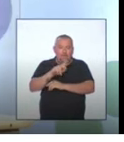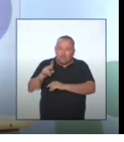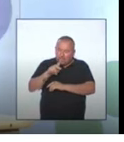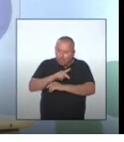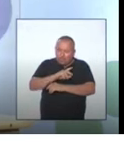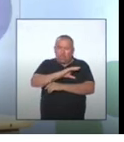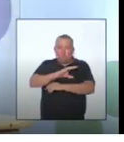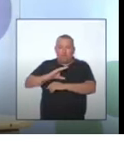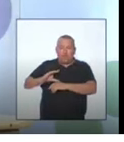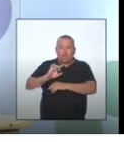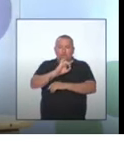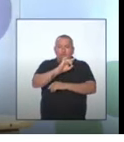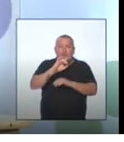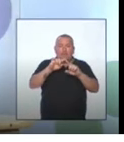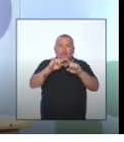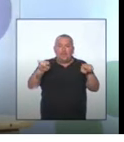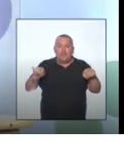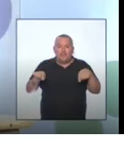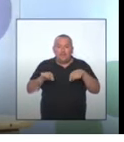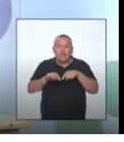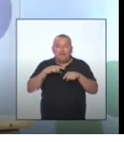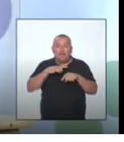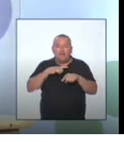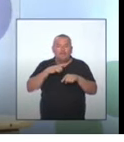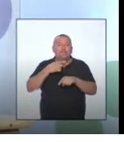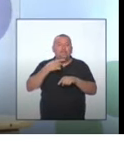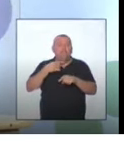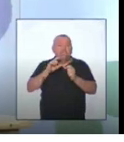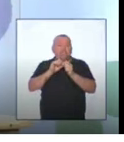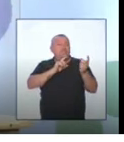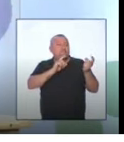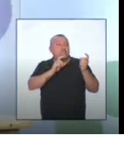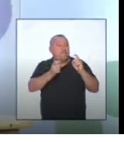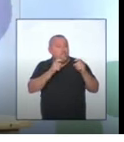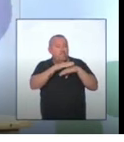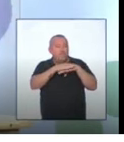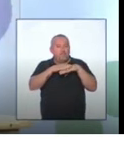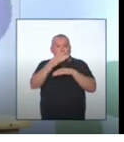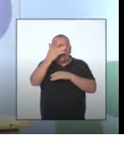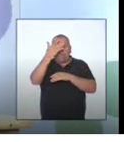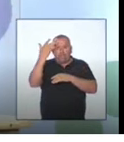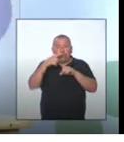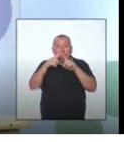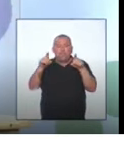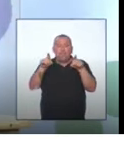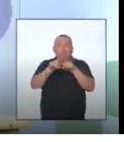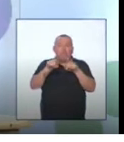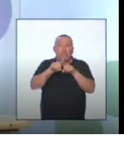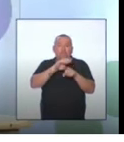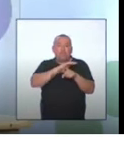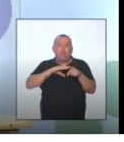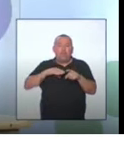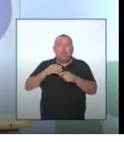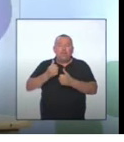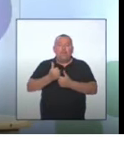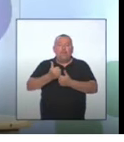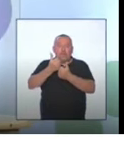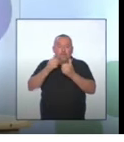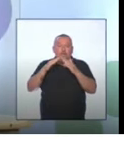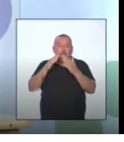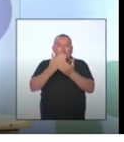coordenador de cada sala, que está sempre ali disposto para fazer reuniões, conversar com a turma, mas também o coordenador e o diretor da unidade